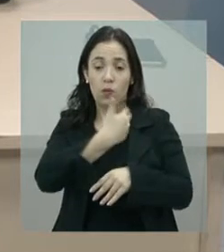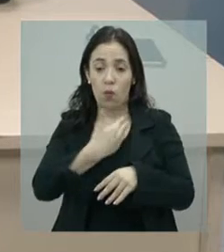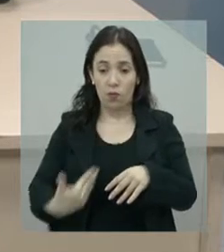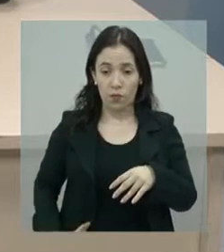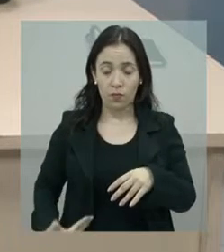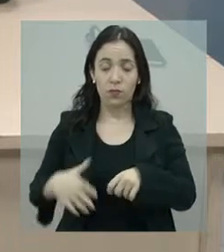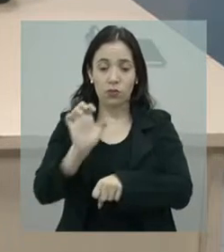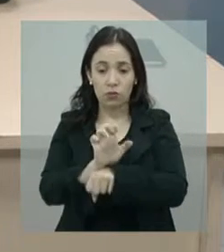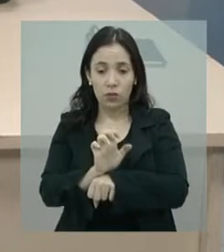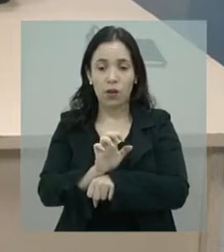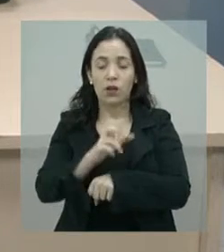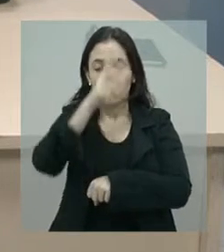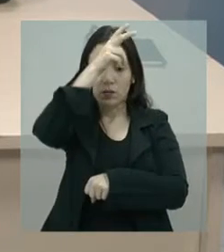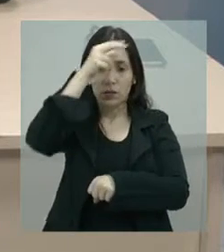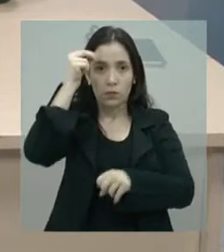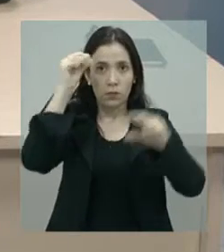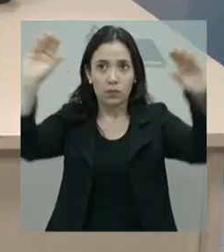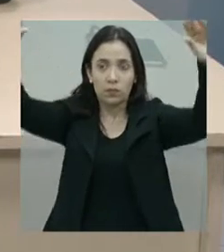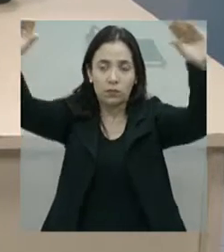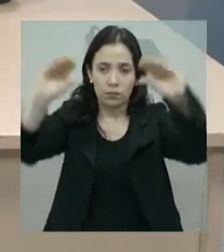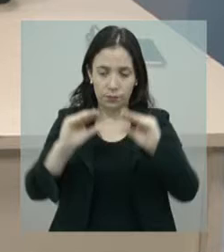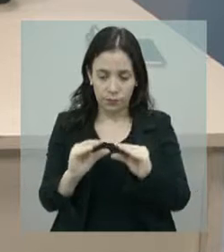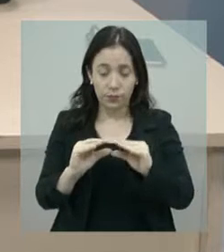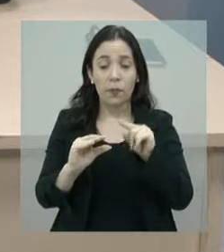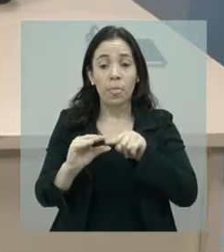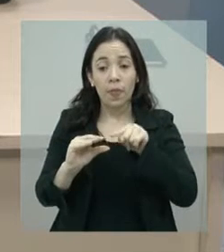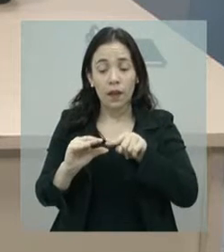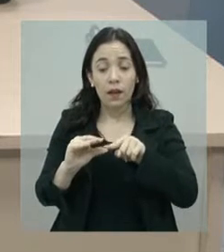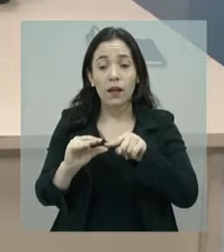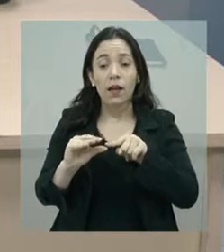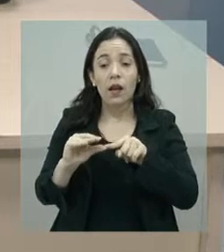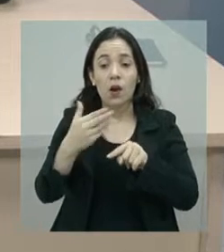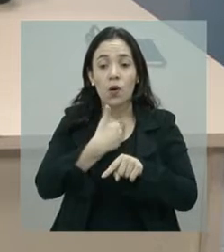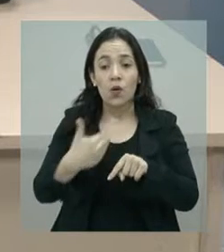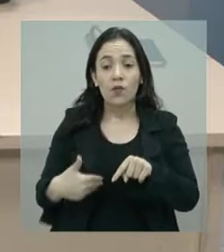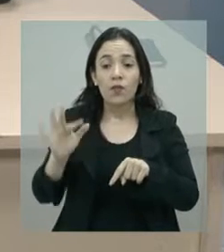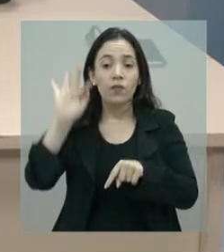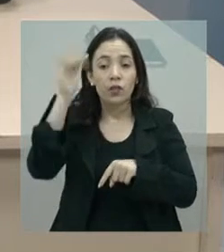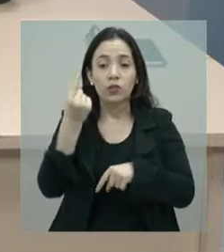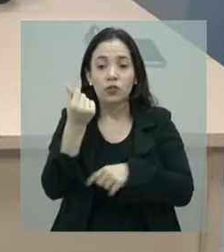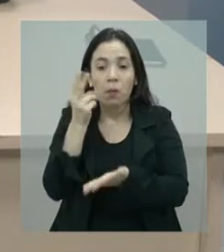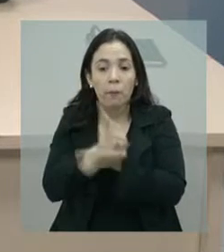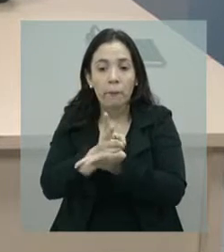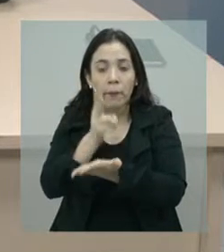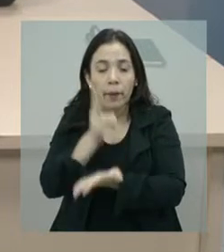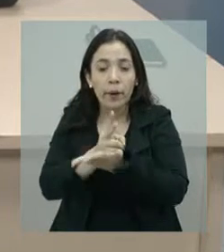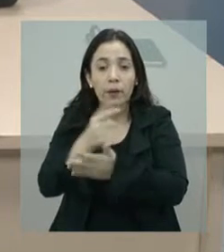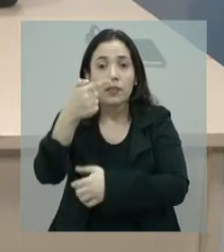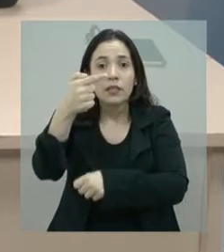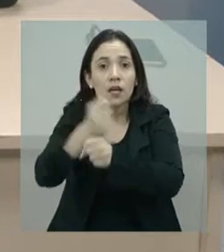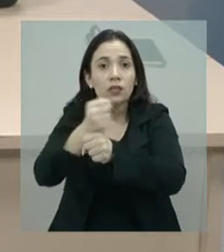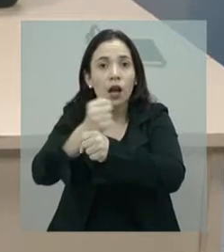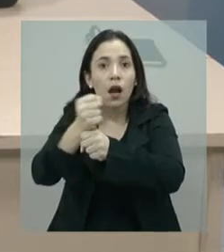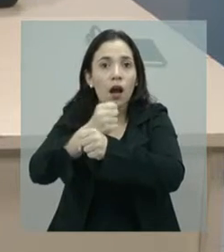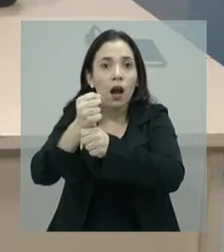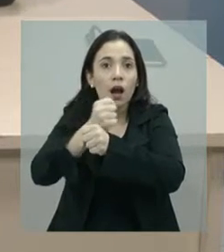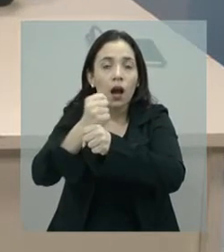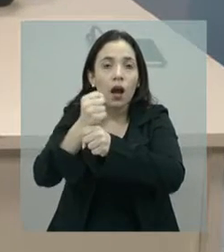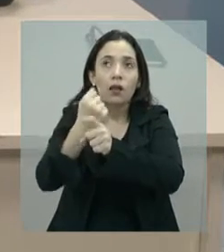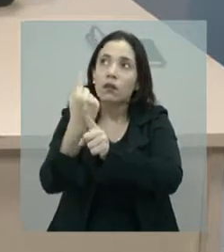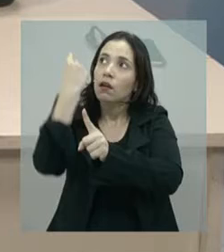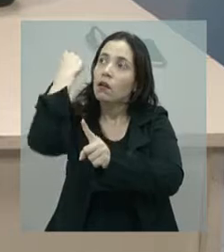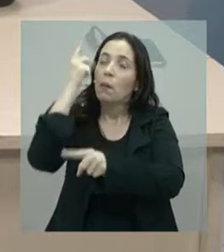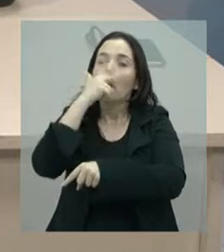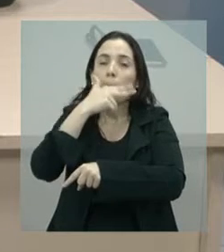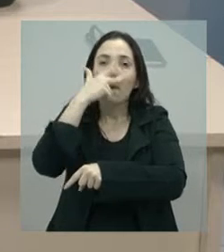está congelado aí, desde que nós inauguramos Crateus em 2012, mais ou menos, está com 7 anos com o mesmo valor. Aí